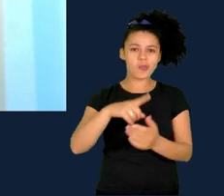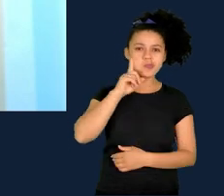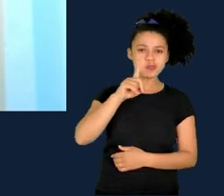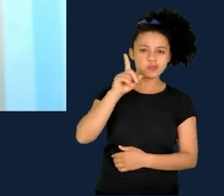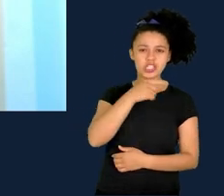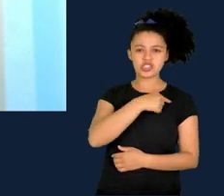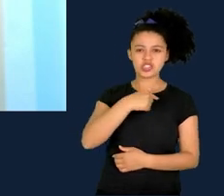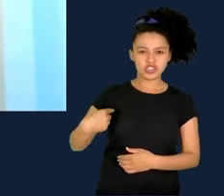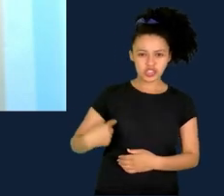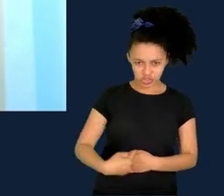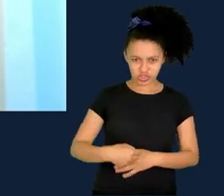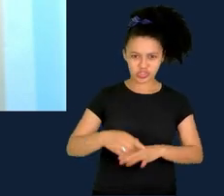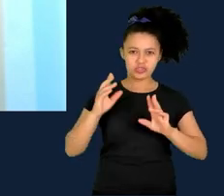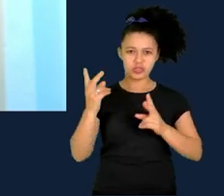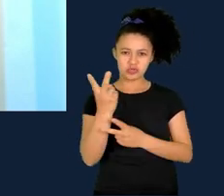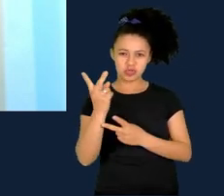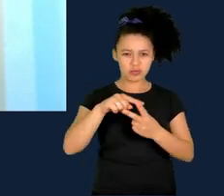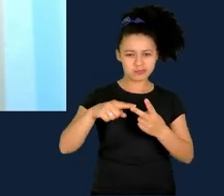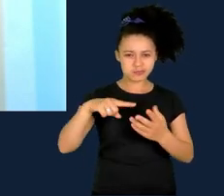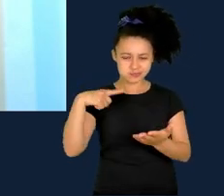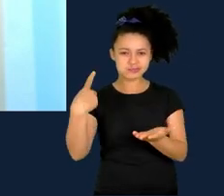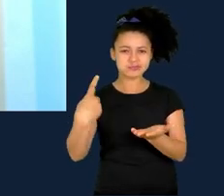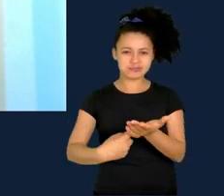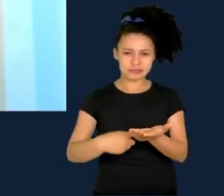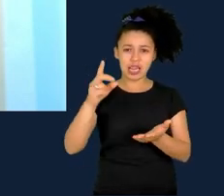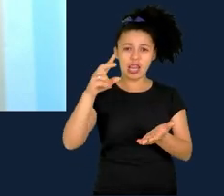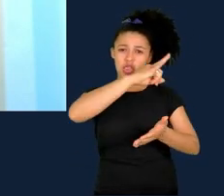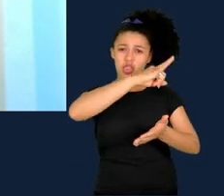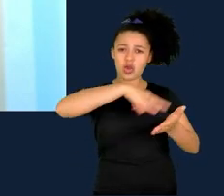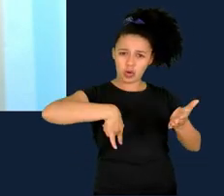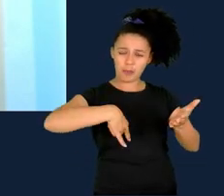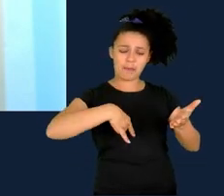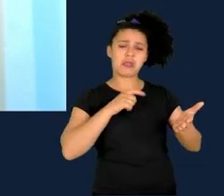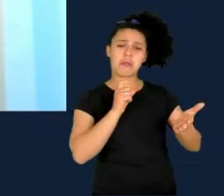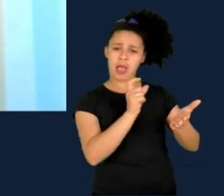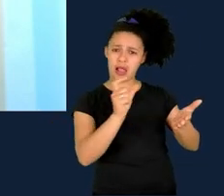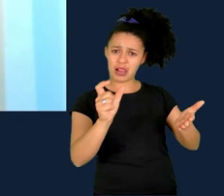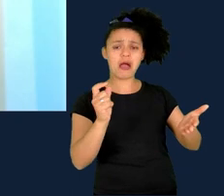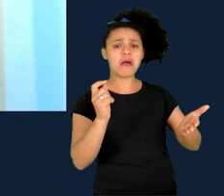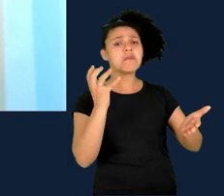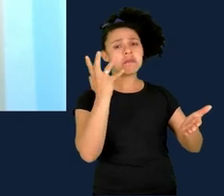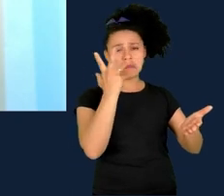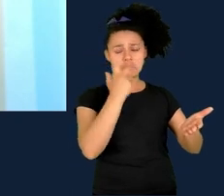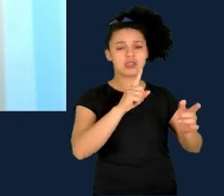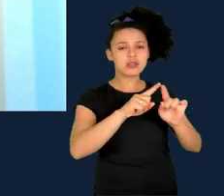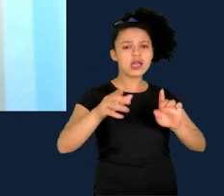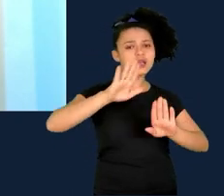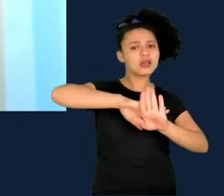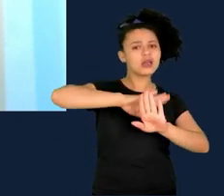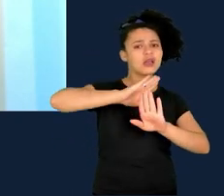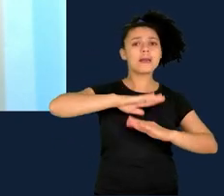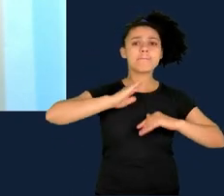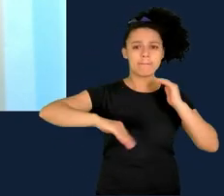E muitas grandes palavras estão naquele documento, mas na prática é realmente